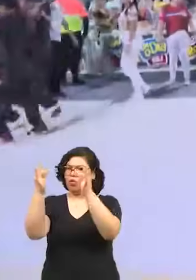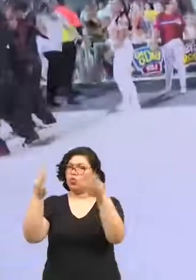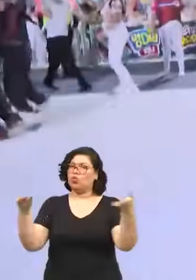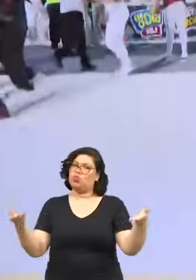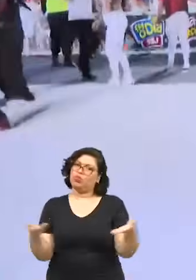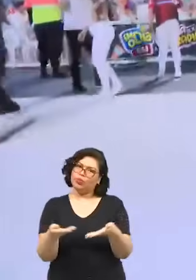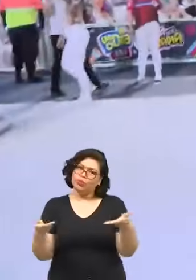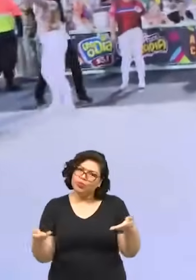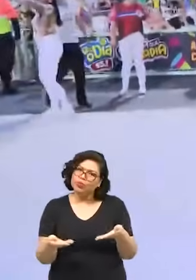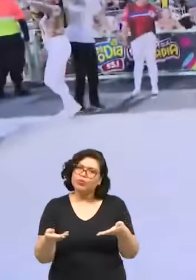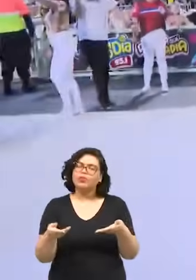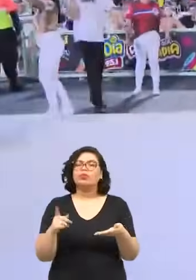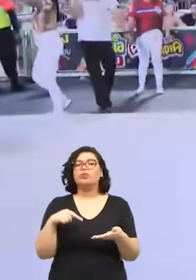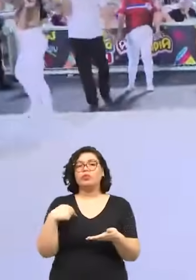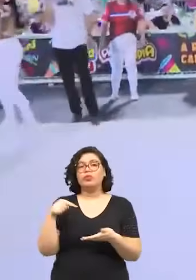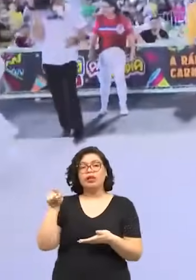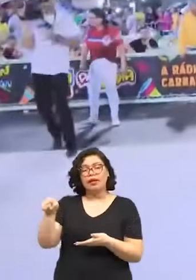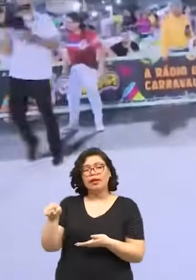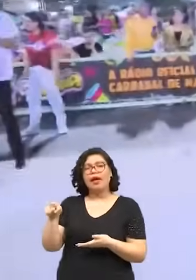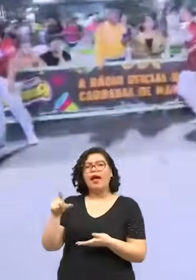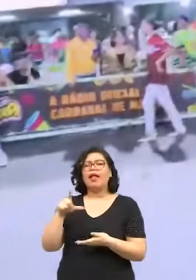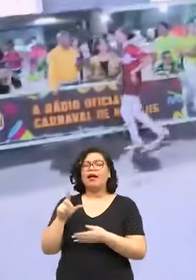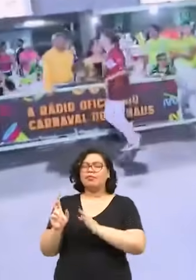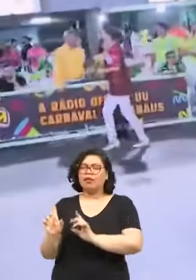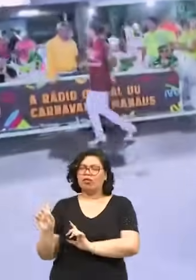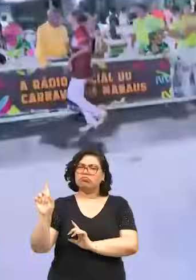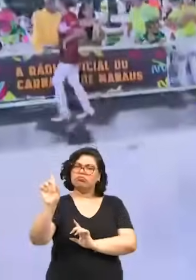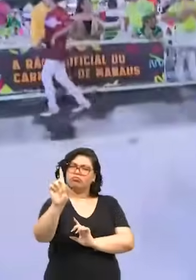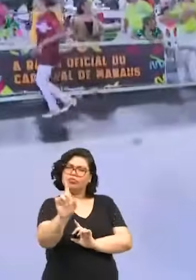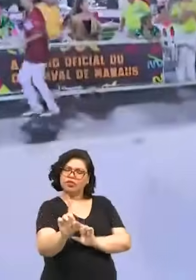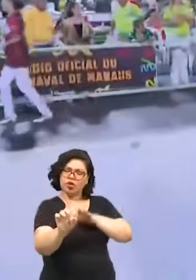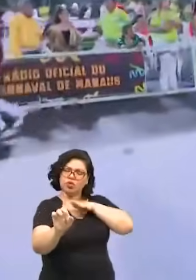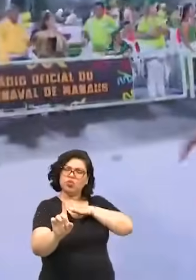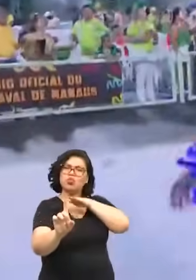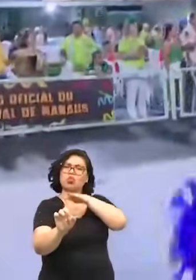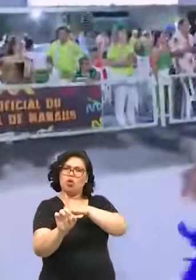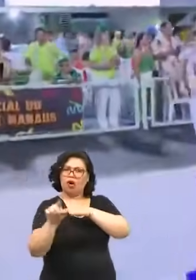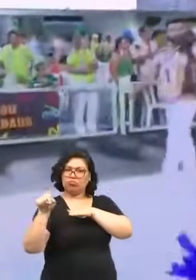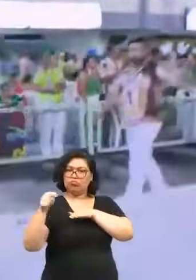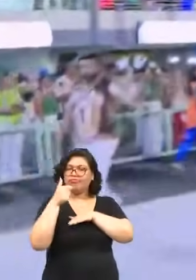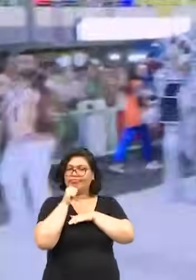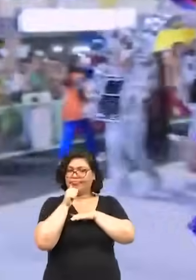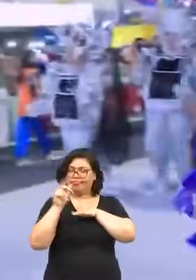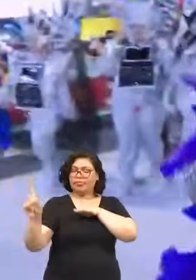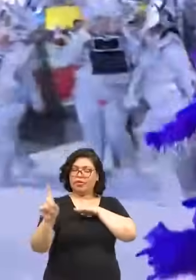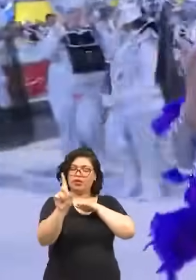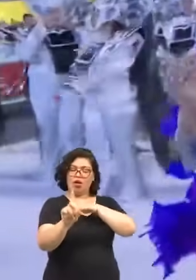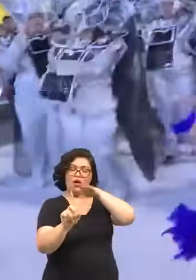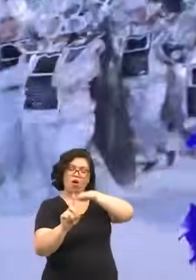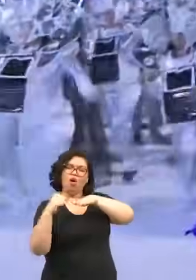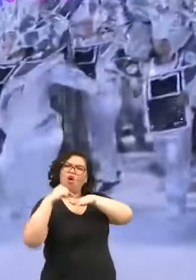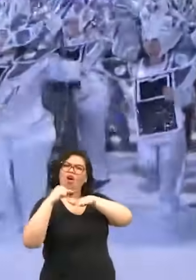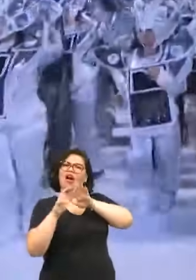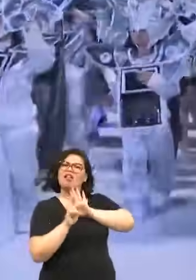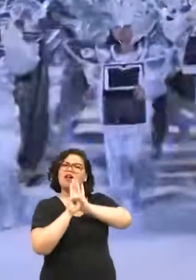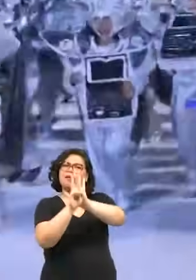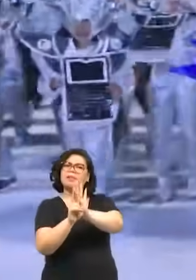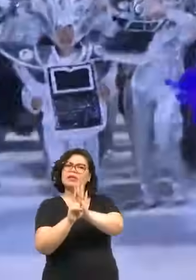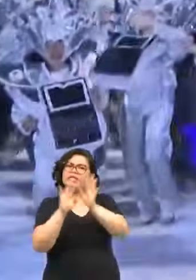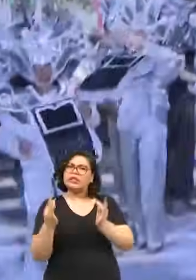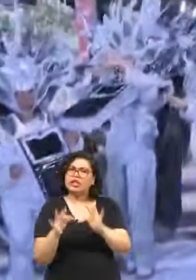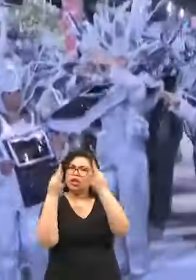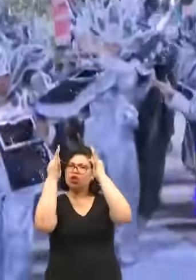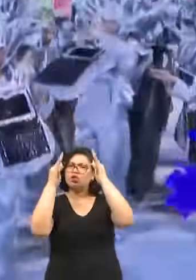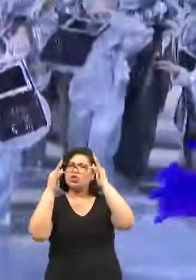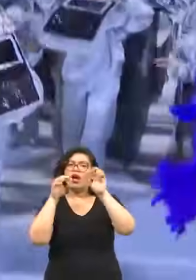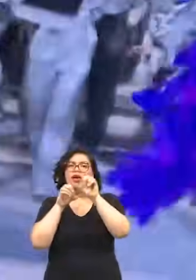né? É que vemos também, ela vem na frente do carro que representa a tecnologia e a educação 5.0, né?